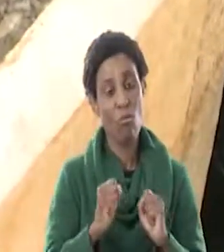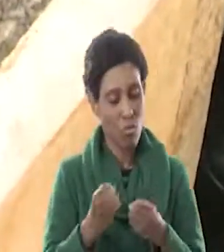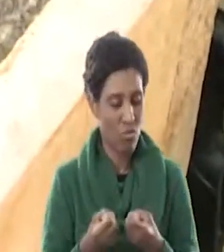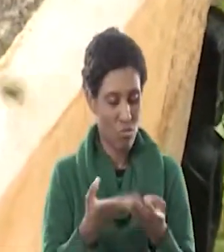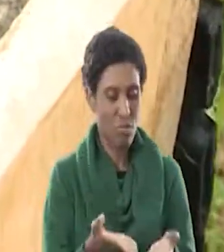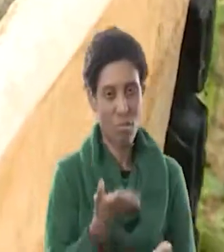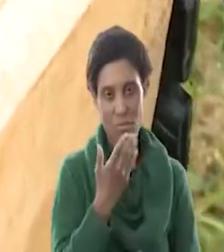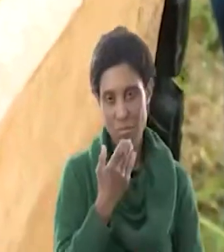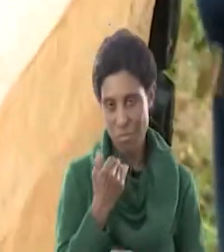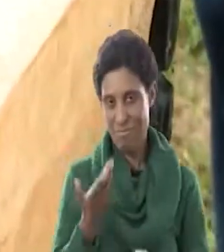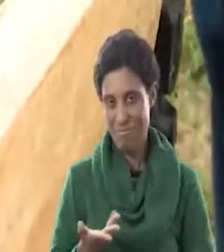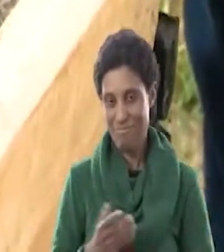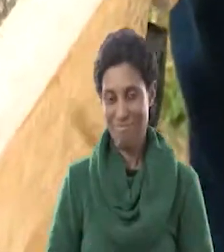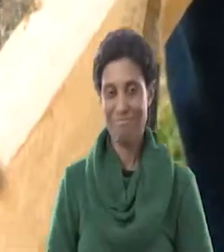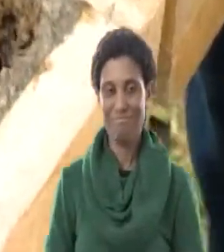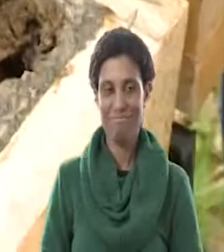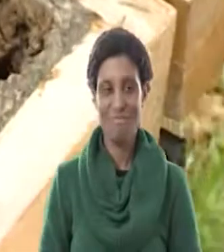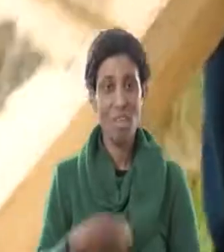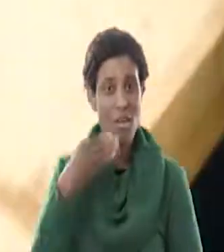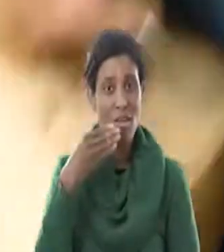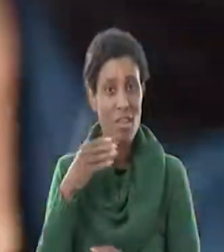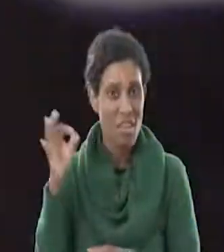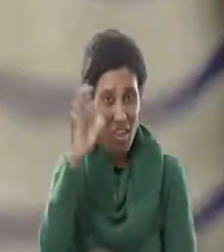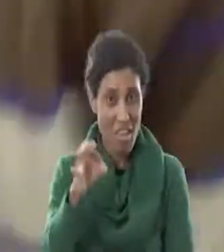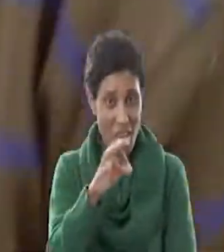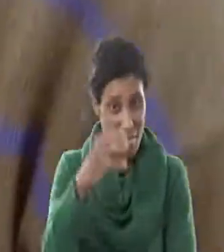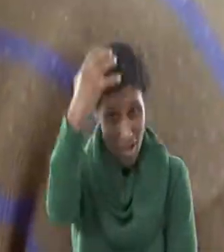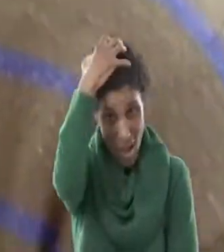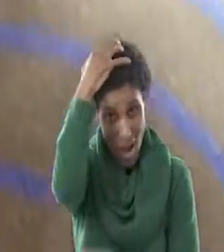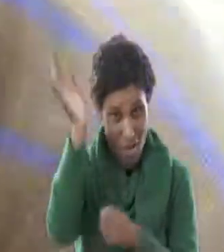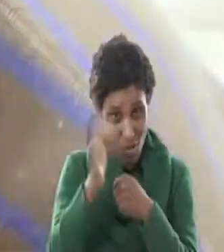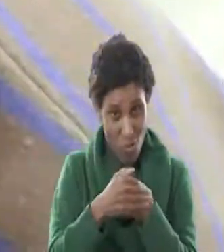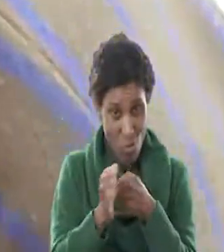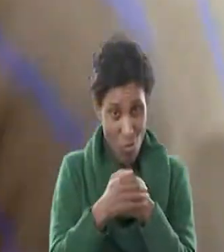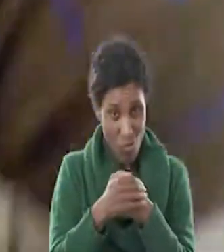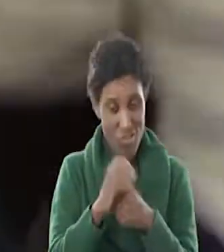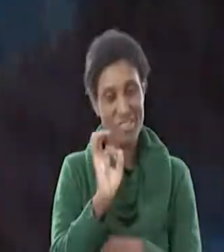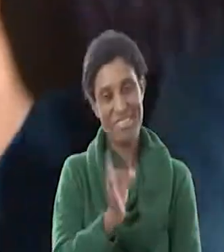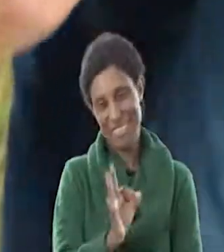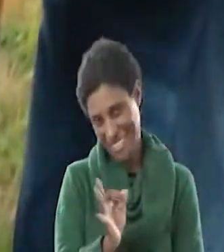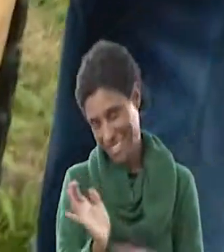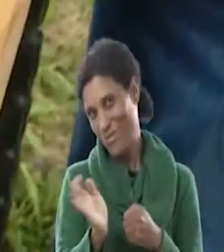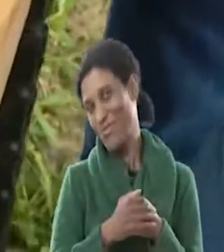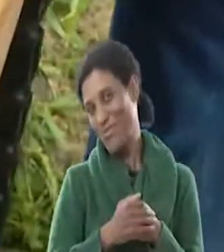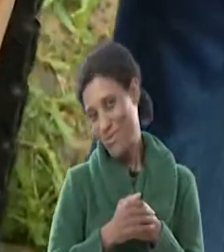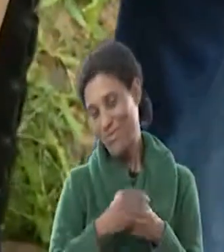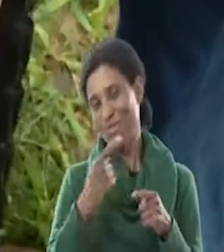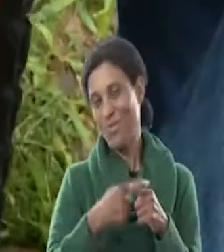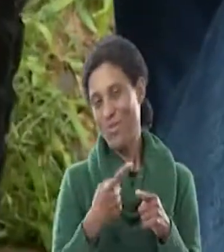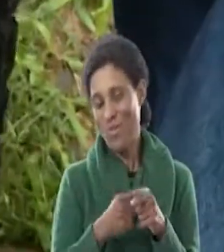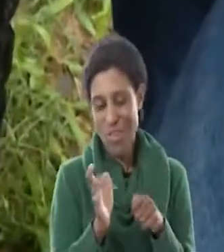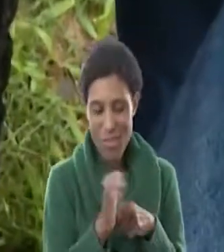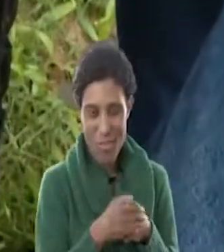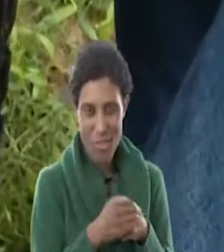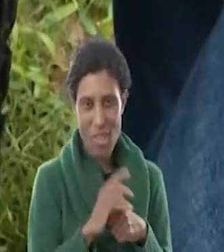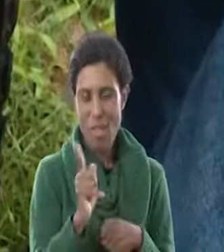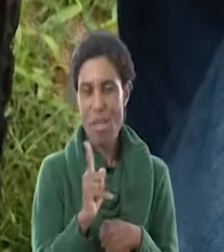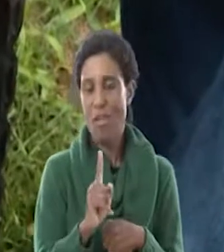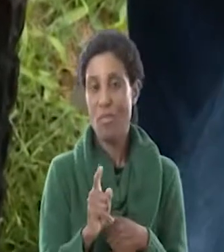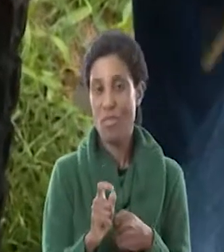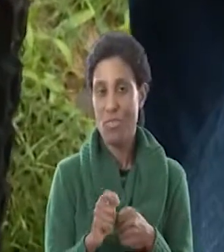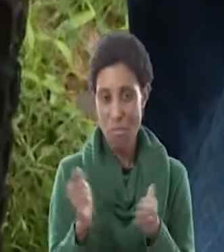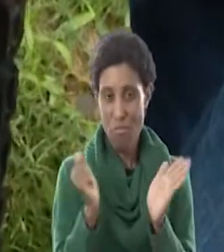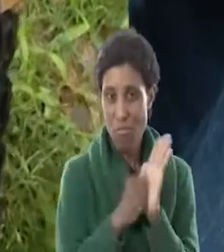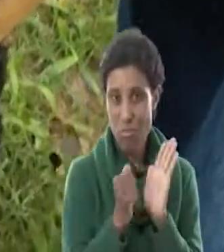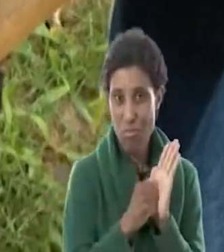pode alimentar elas um pouco, né? E a abelha rainha fica escondida? Ela se esconde ali abaixo do ninho, né? Porque ela procura sempre uma proteção.